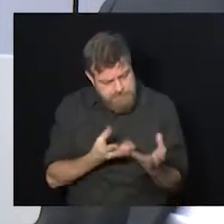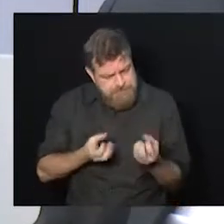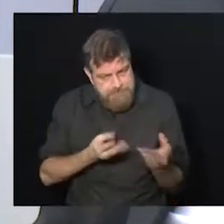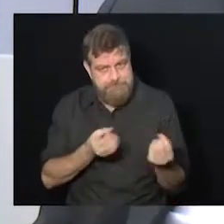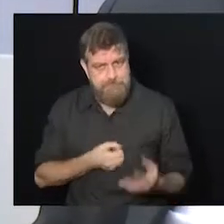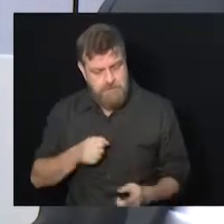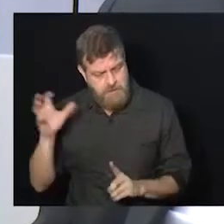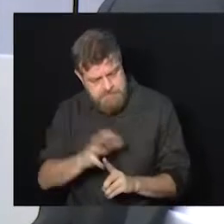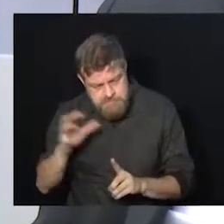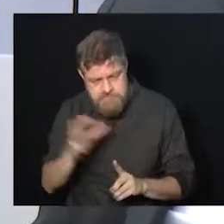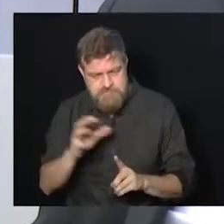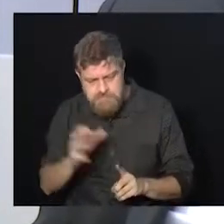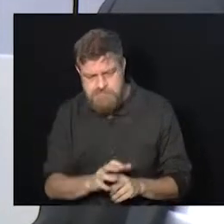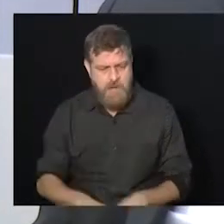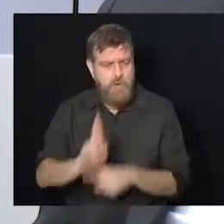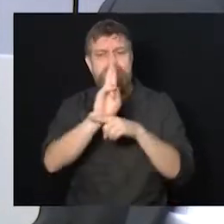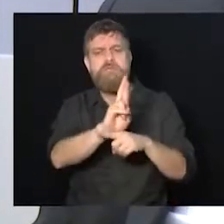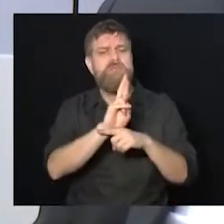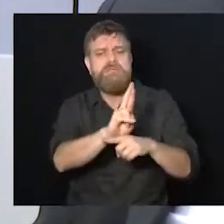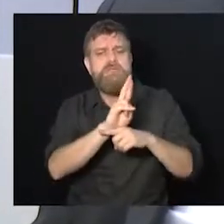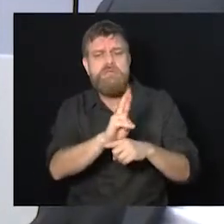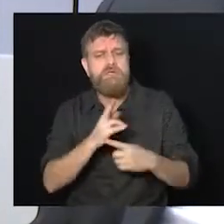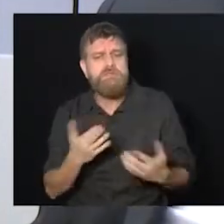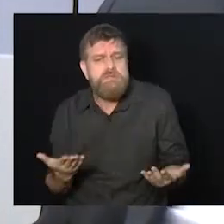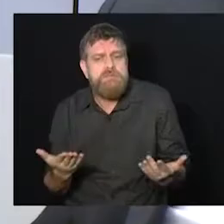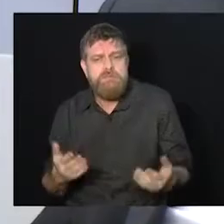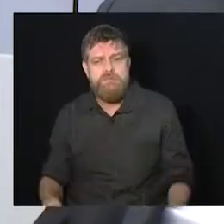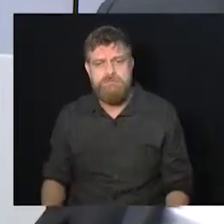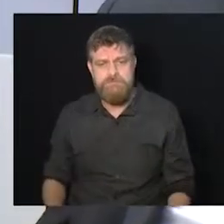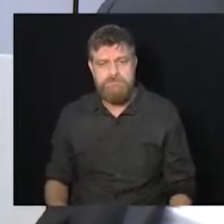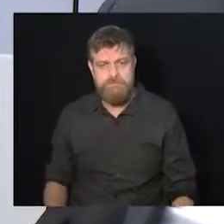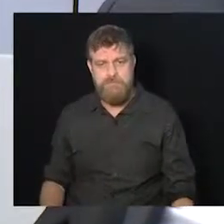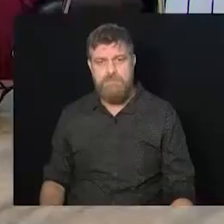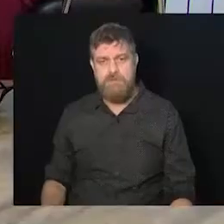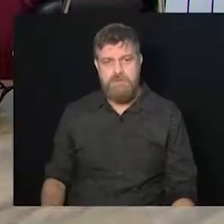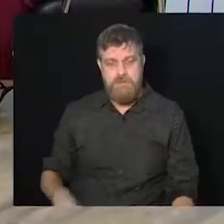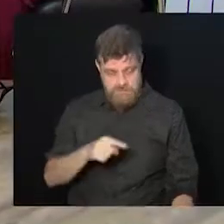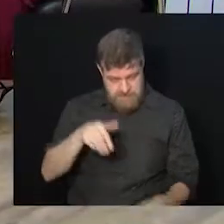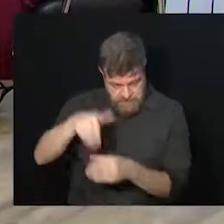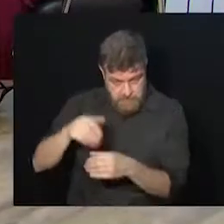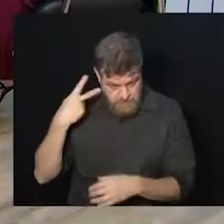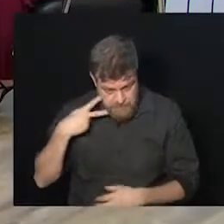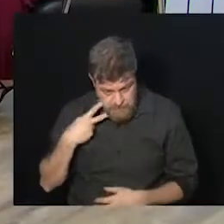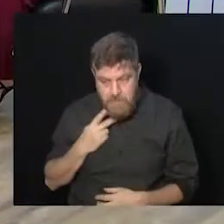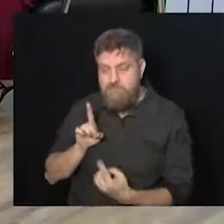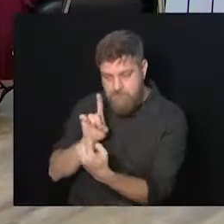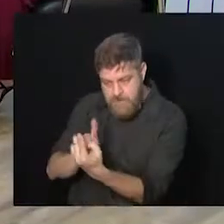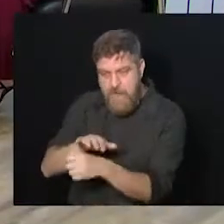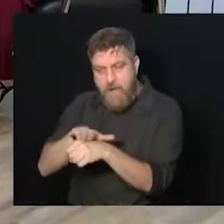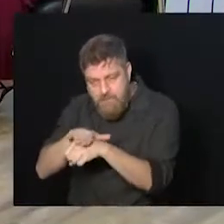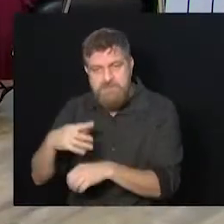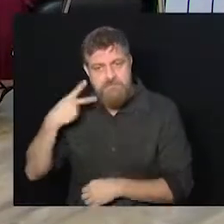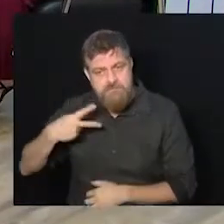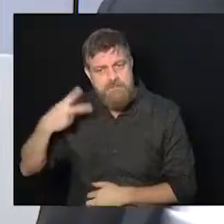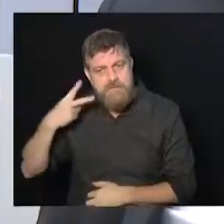preciso pressionar seus representantes, né? Você votou num vereador, você votou num